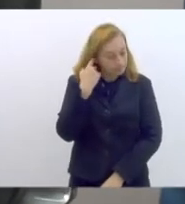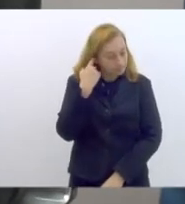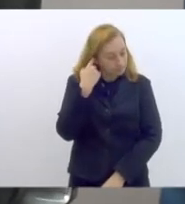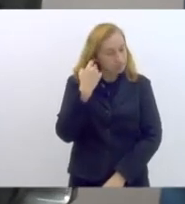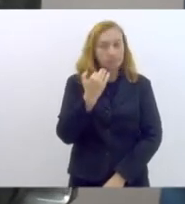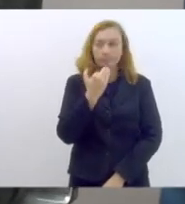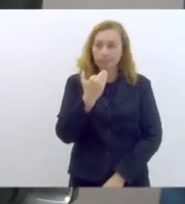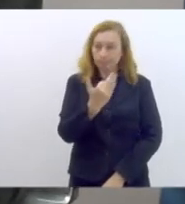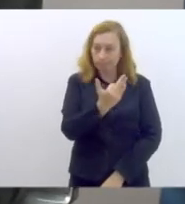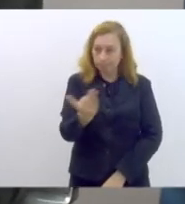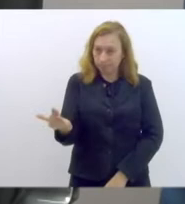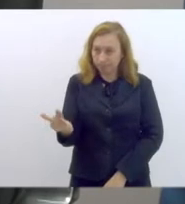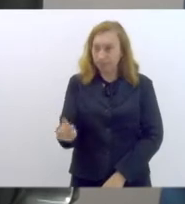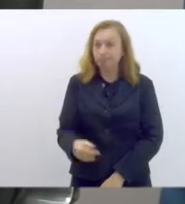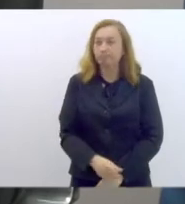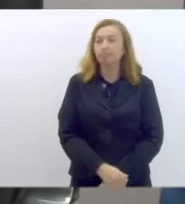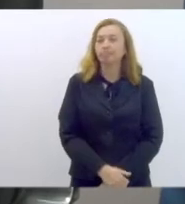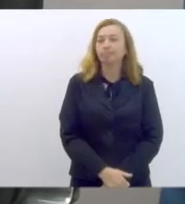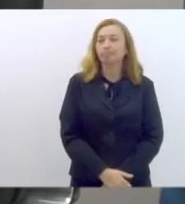a vocês que